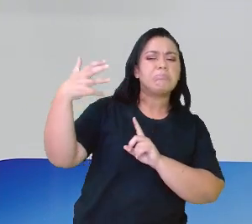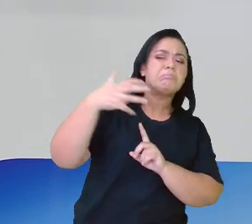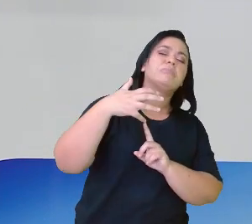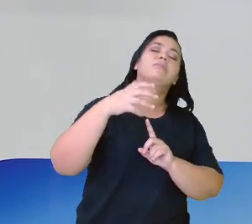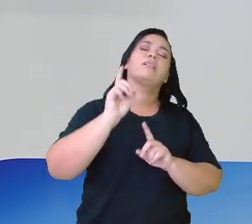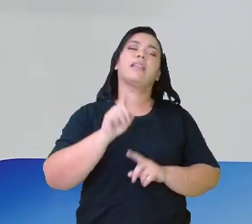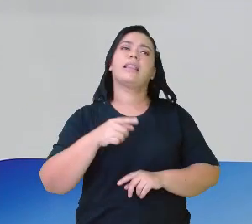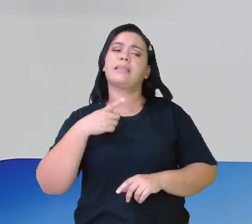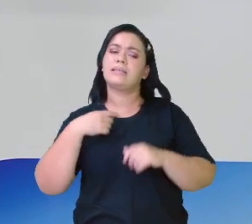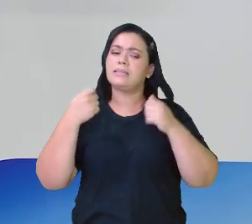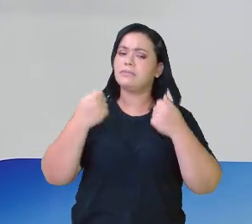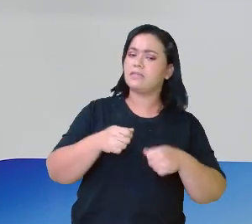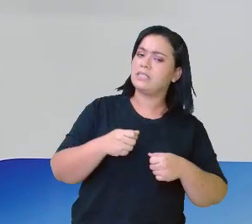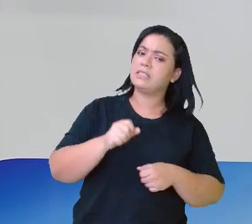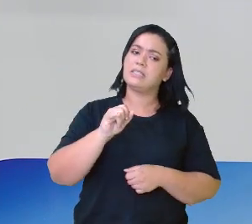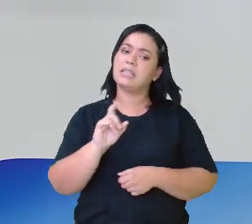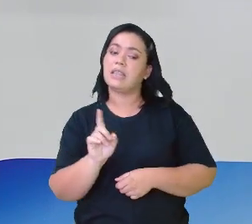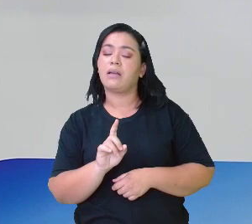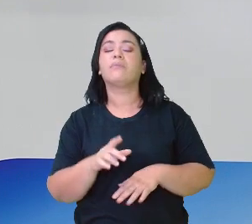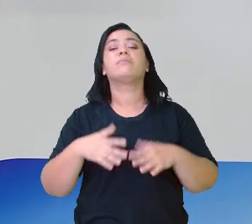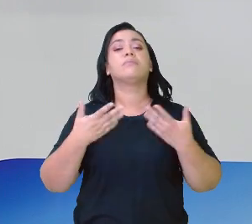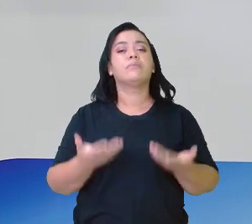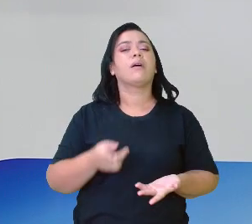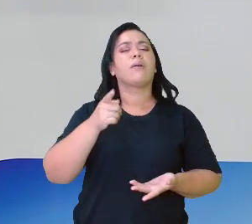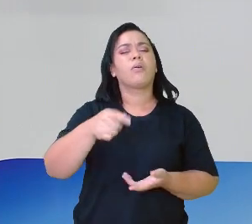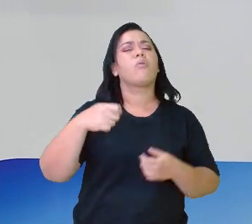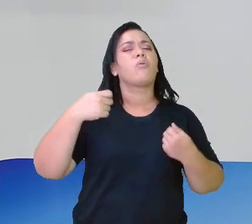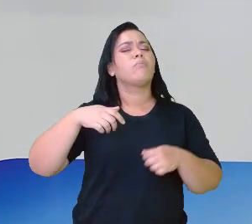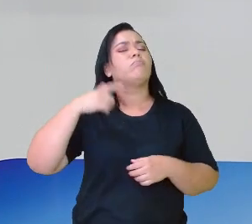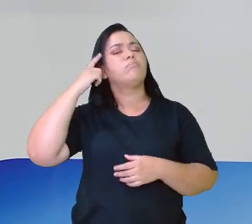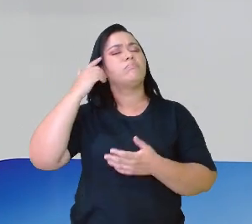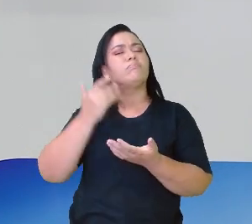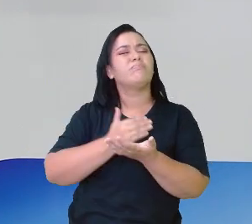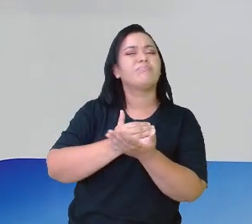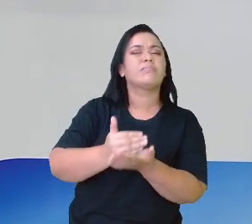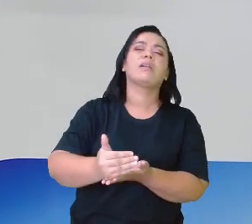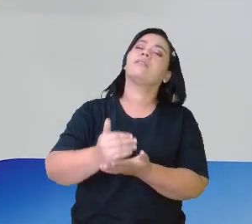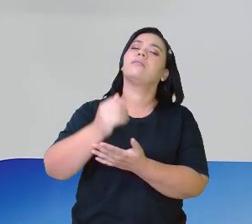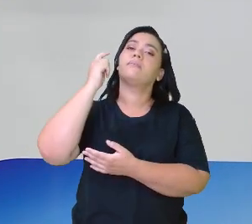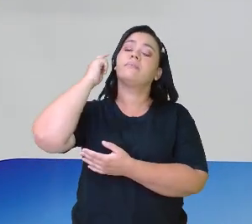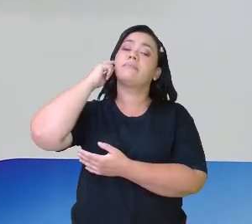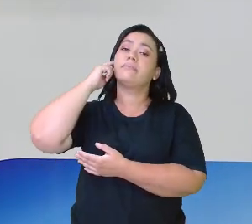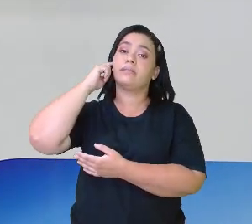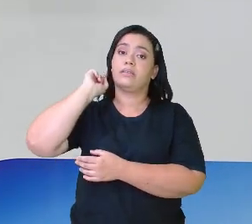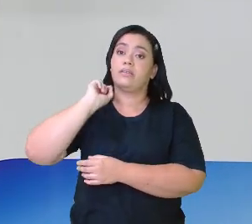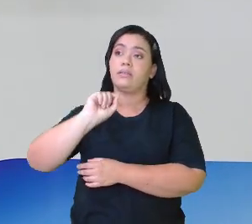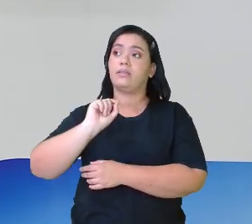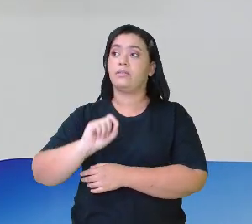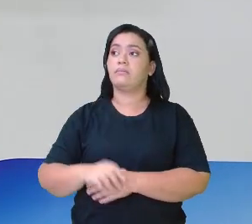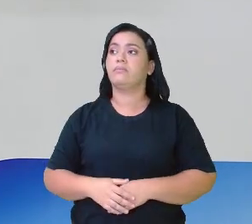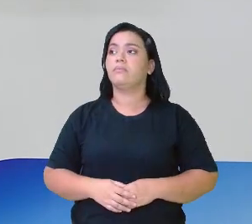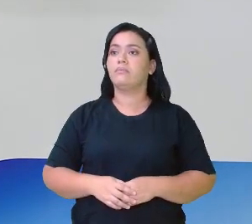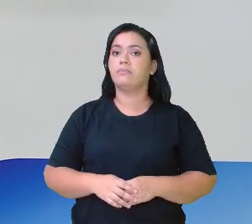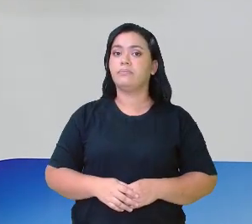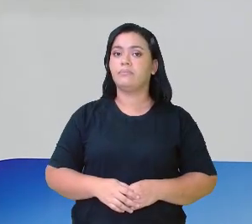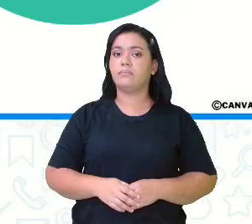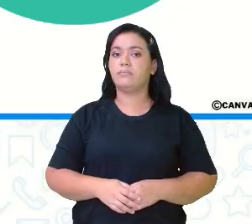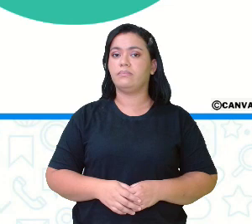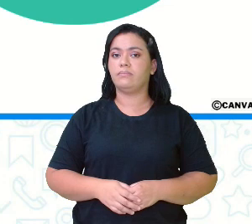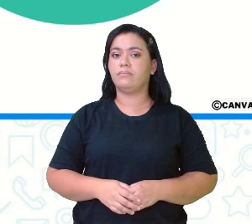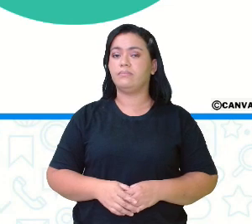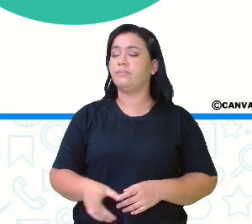você realmente precisa disso. E aí começa a pensar de uns tempos para cá nisso aqui, ó. A